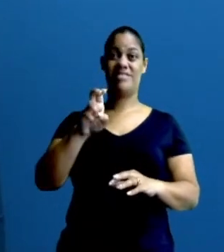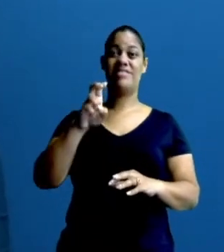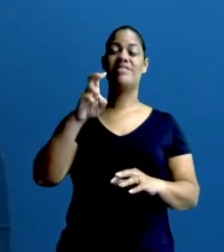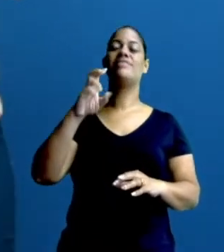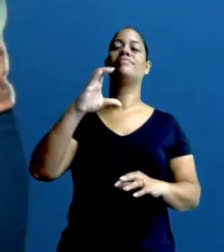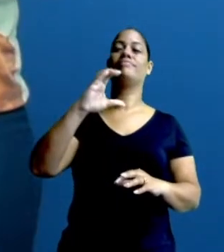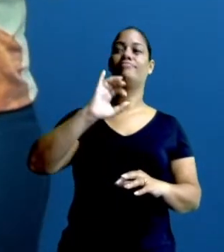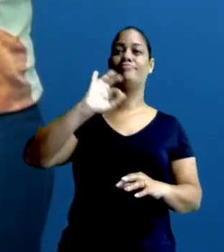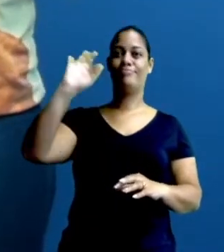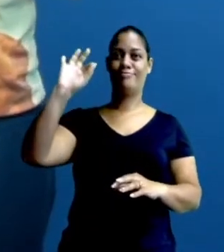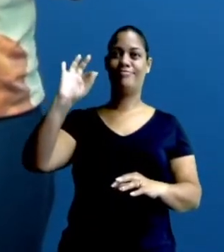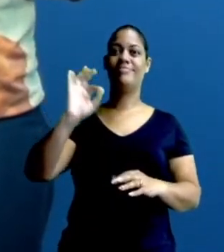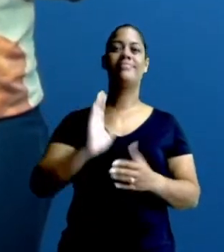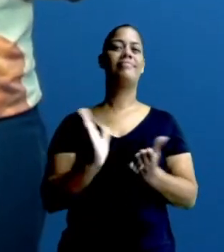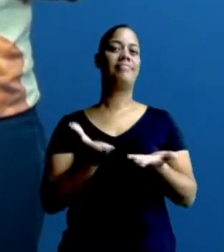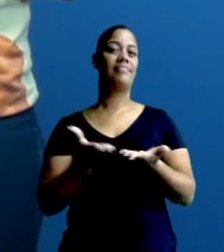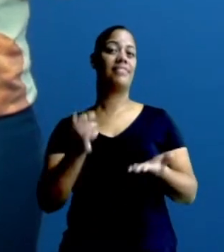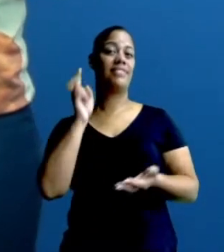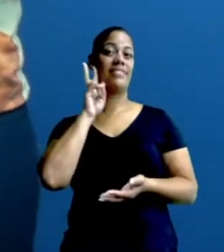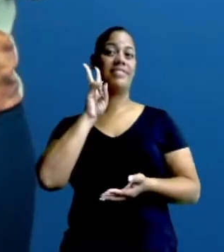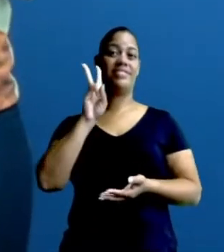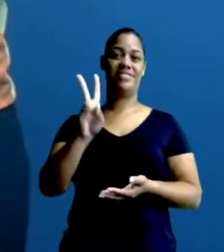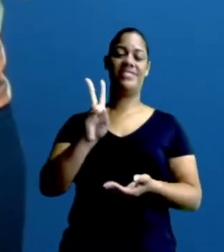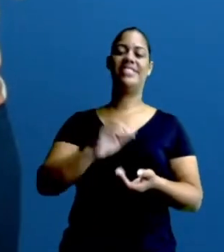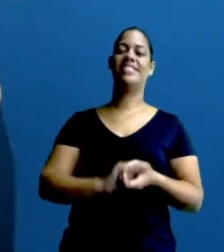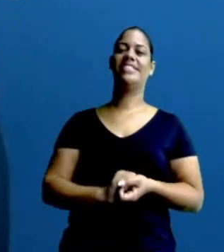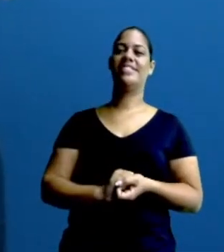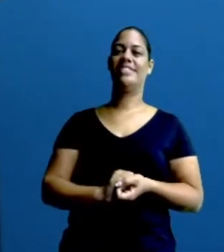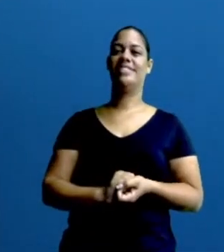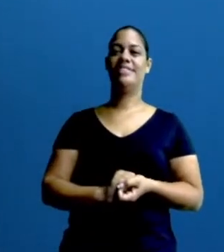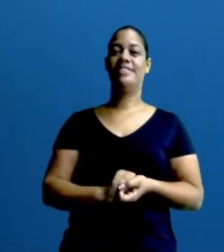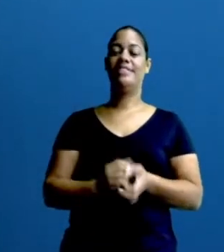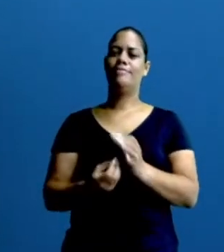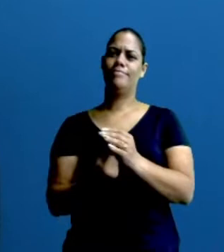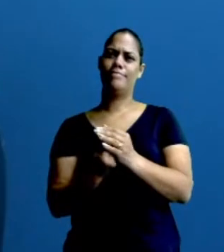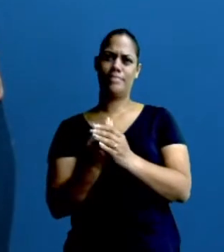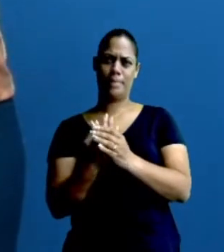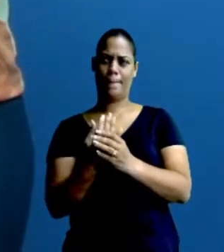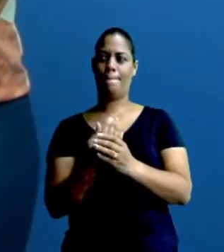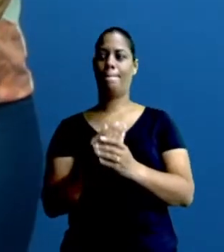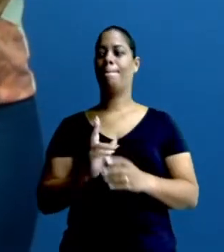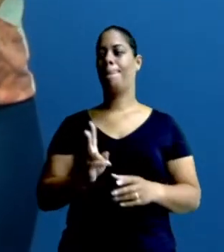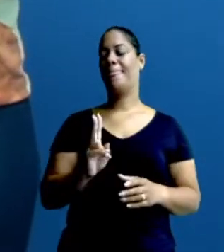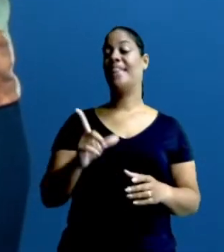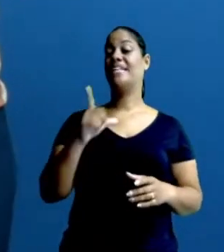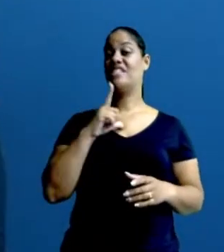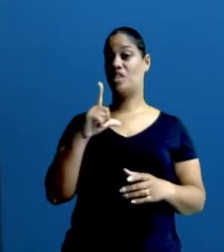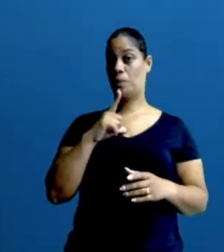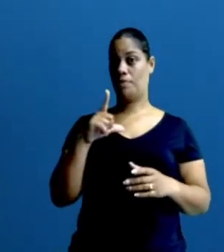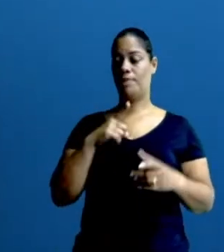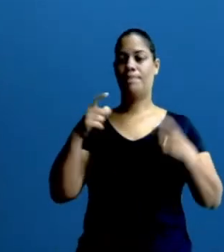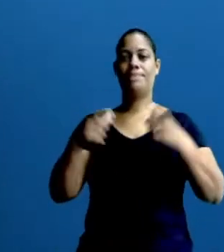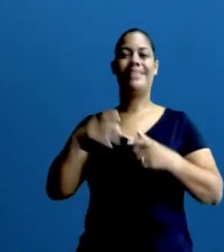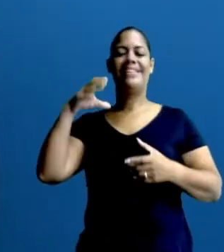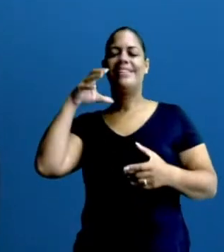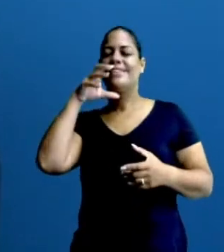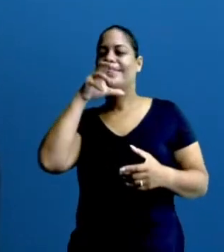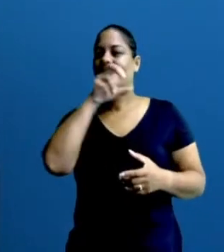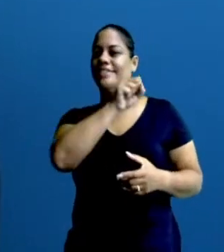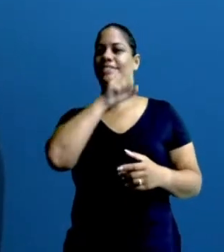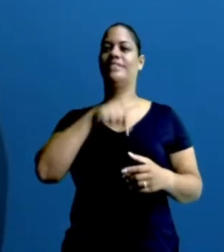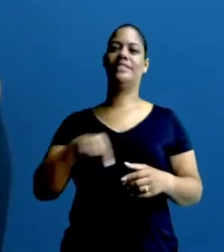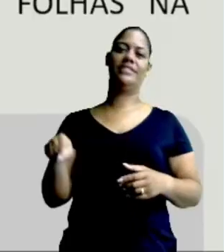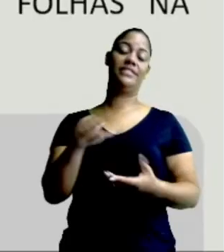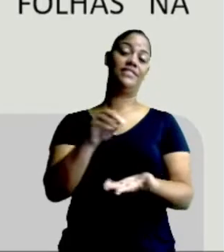Celsius. Tá? Vamos ver agora as vegetações desse clima. Se eu tenho um clima quente e